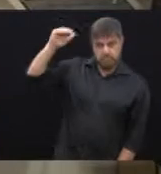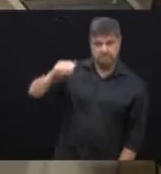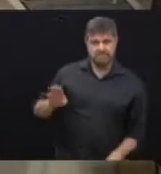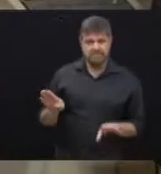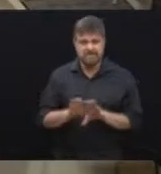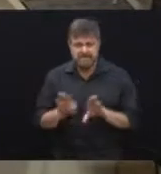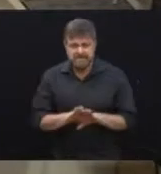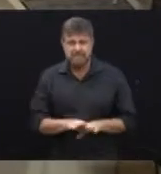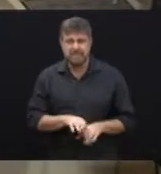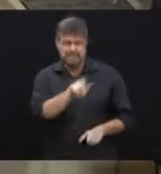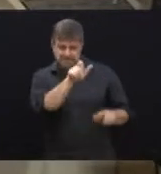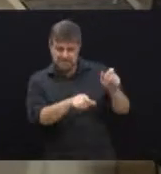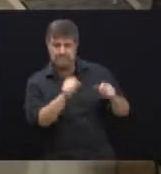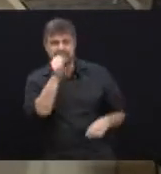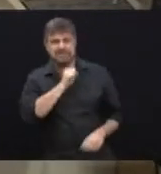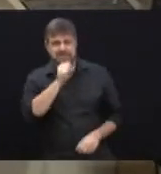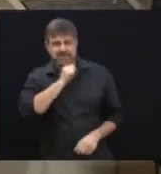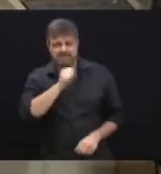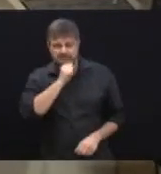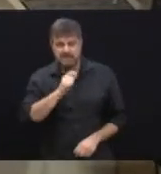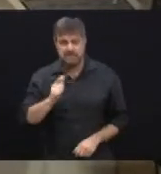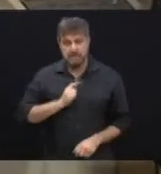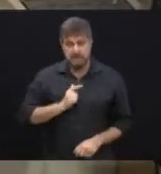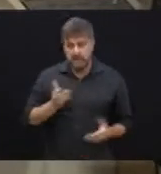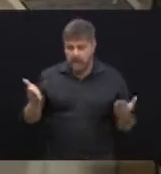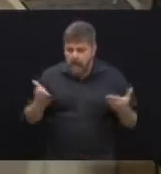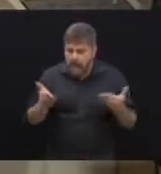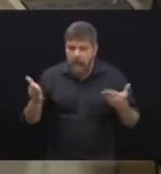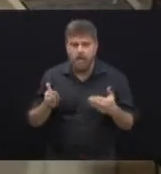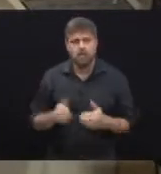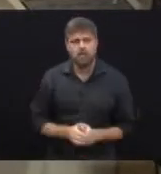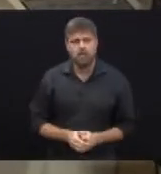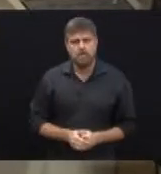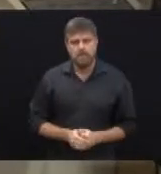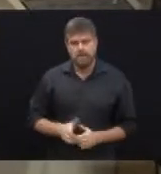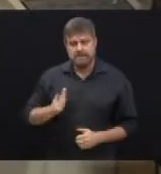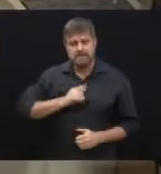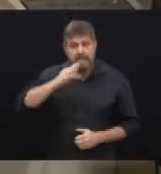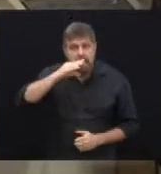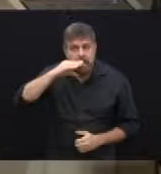adultos e os pacientes mais velhos também. Mas a gente tem recebido muito